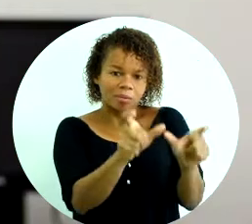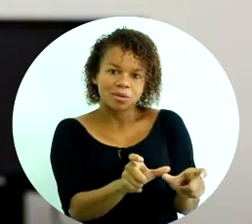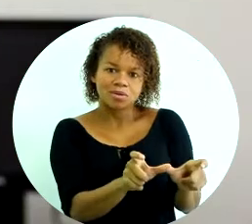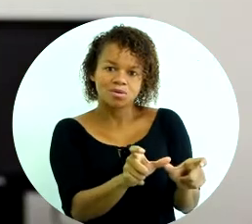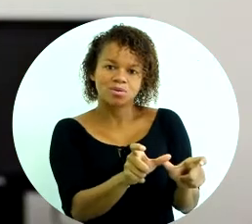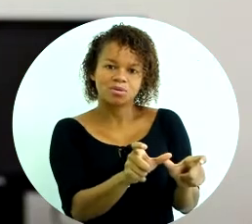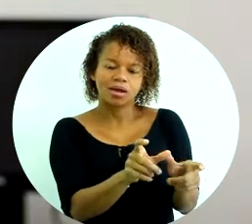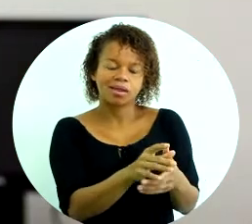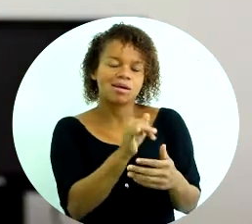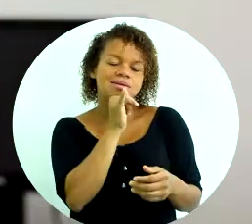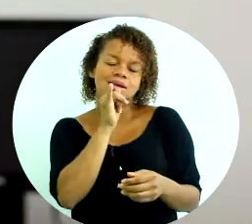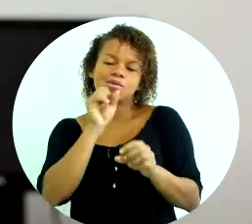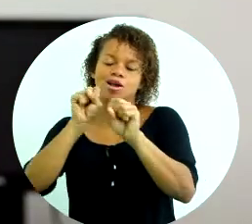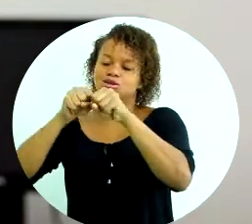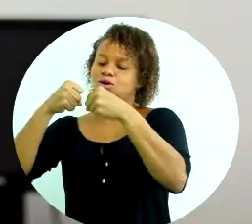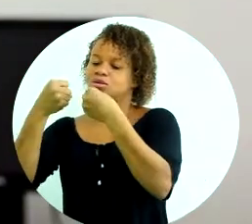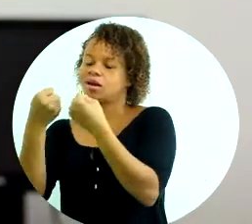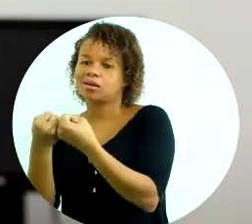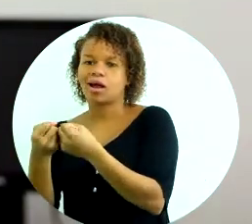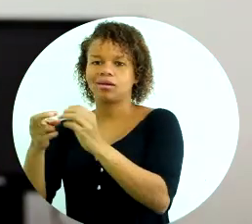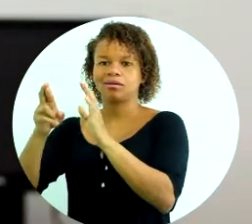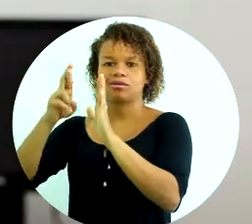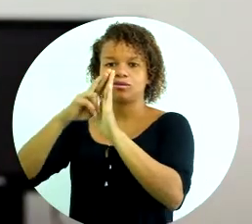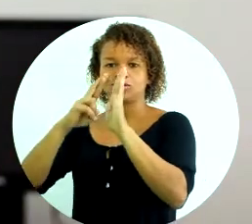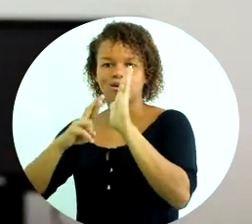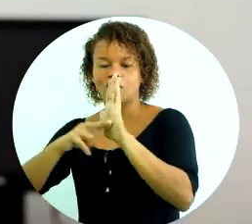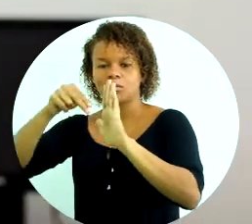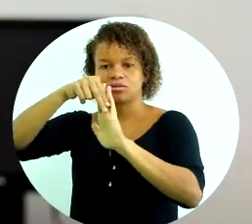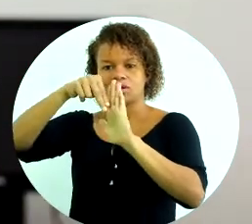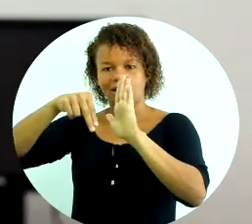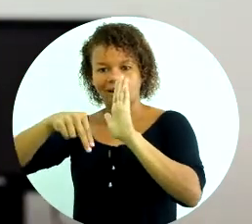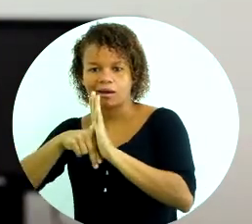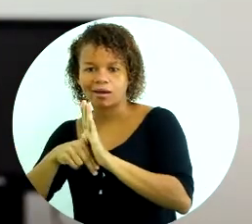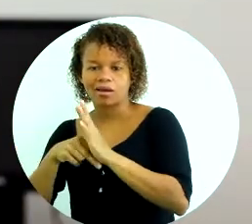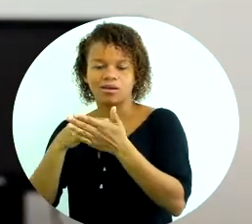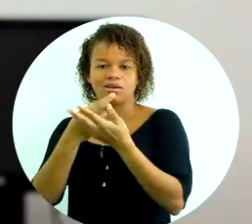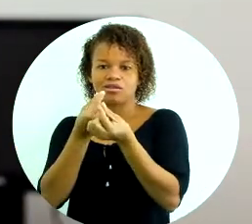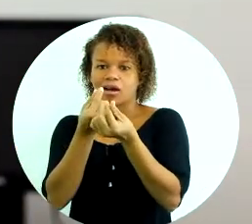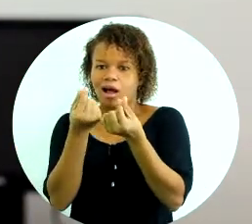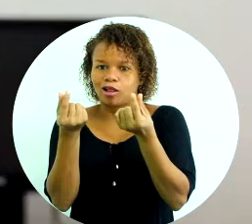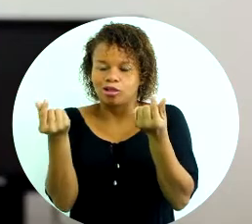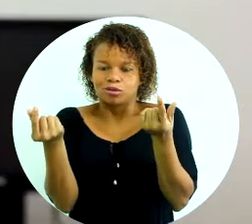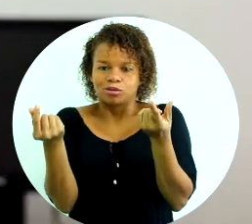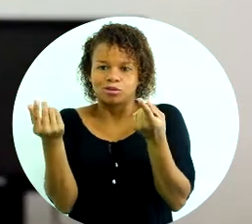indivíduo. Por exemplo, a sociedade, através de normas, regras